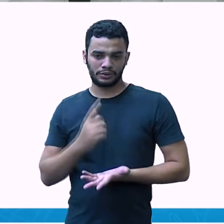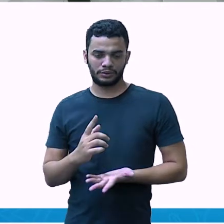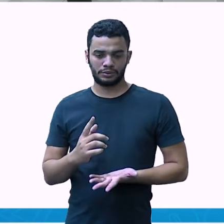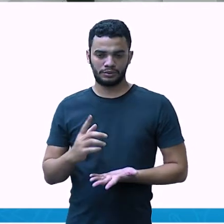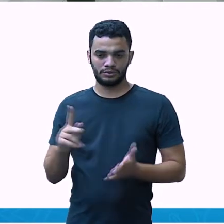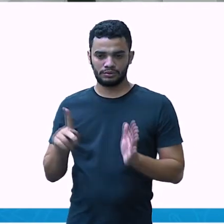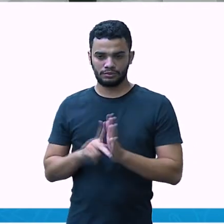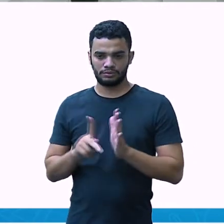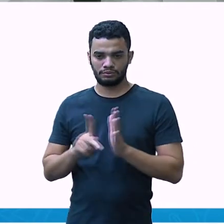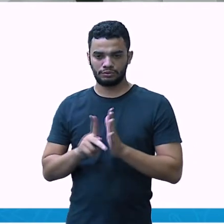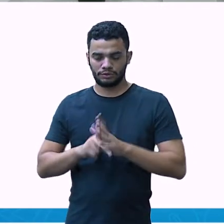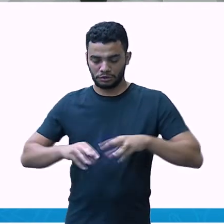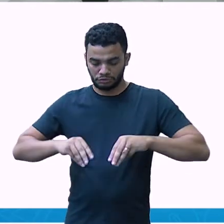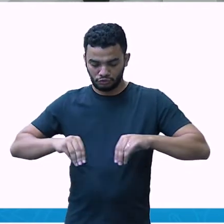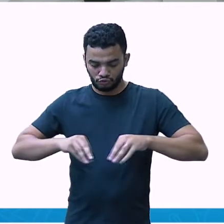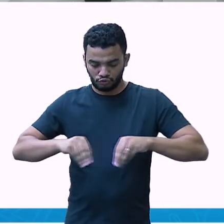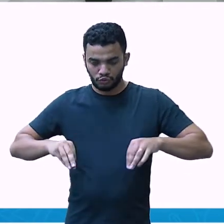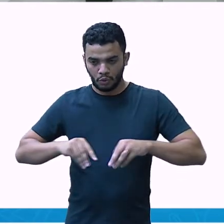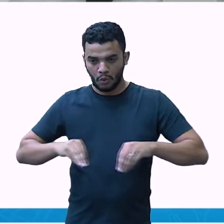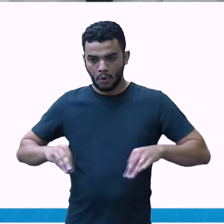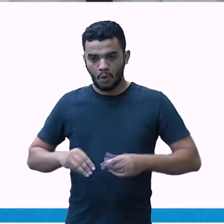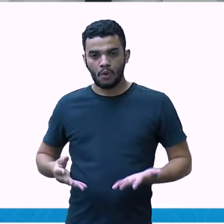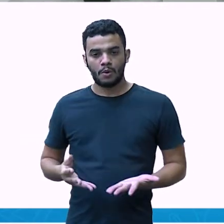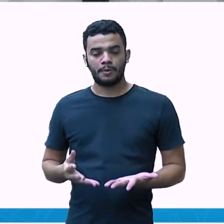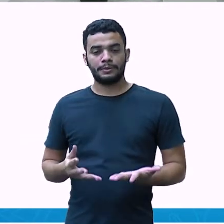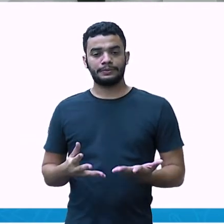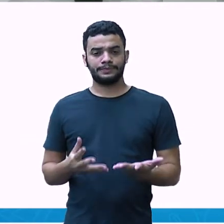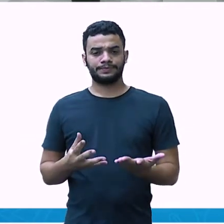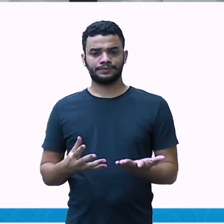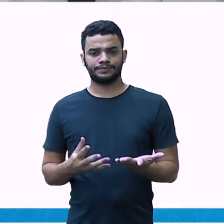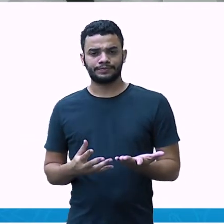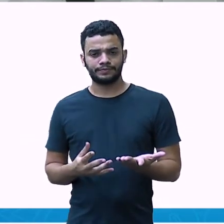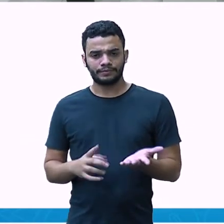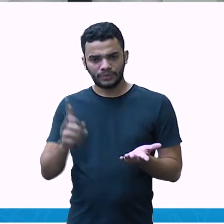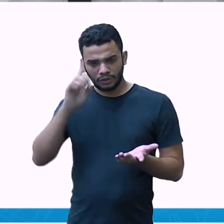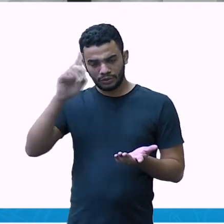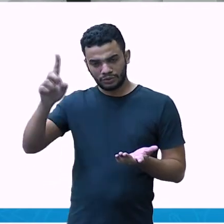pessoas. O dia da semana em que o gráfico mostra as